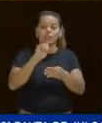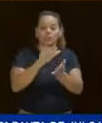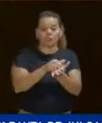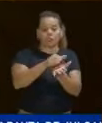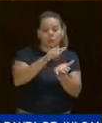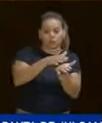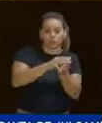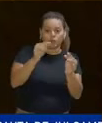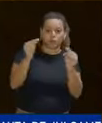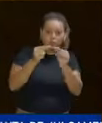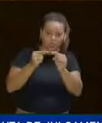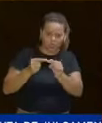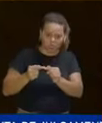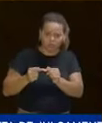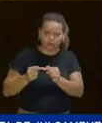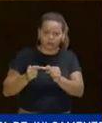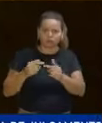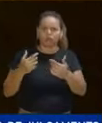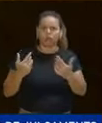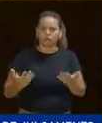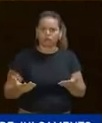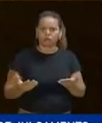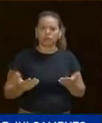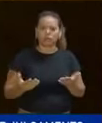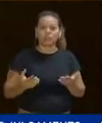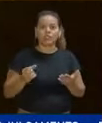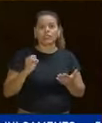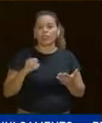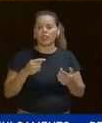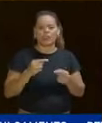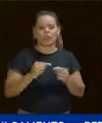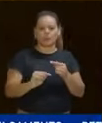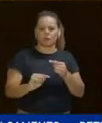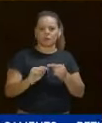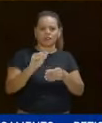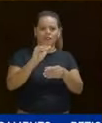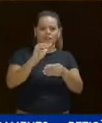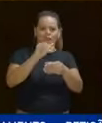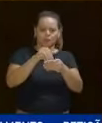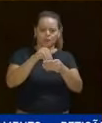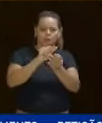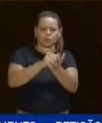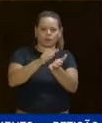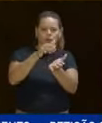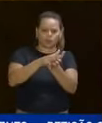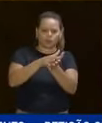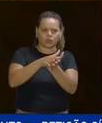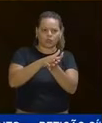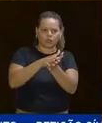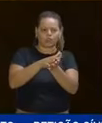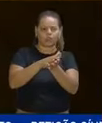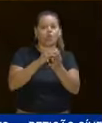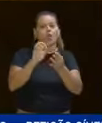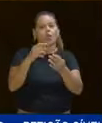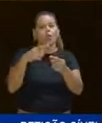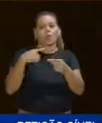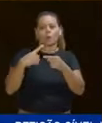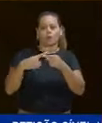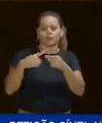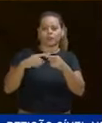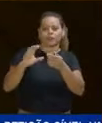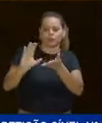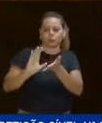aplicadas em caráter definitivo pela Justiça Eleitoral e não remitidas, e a apresentação de contas de campanha